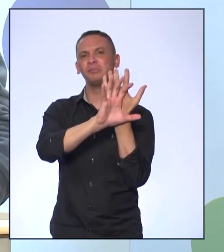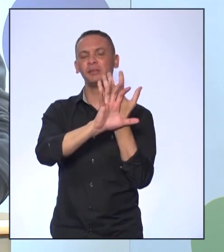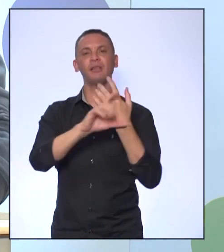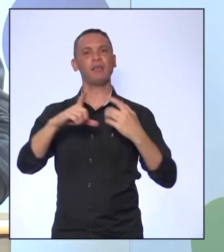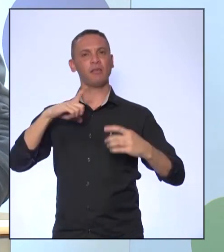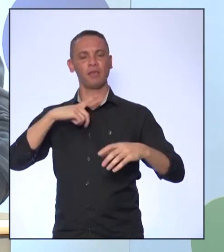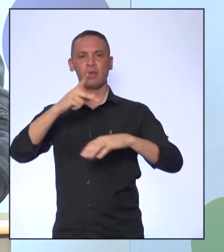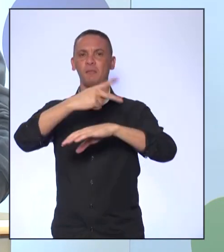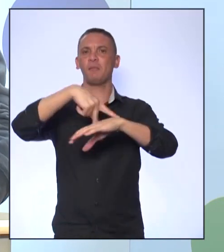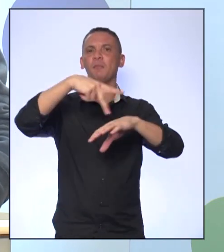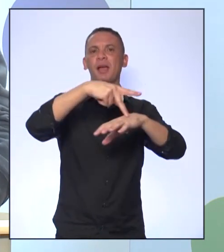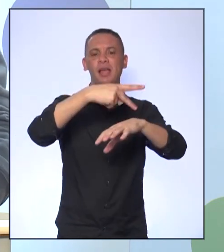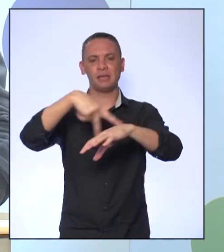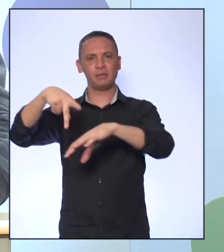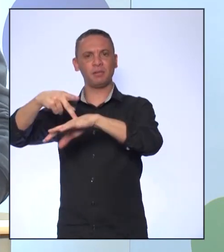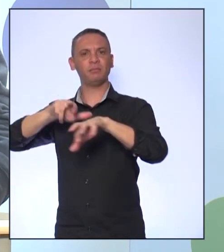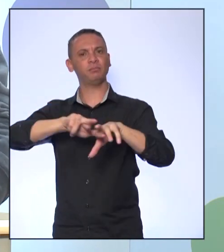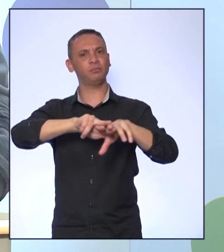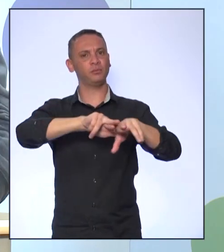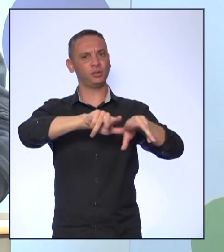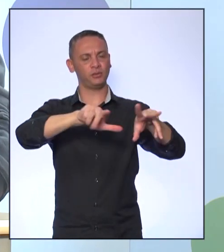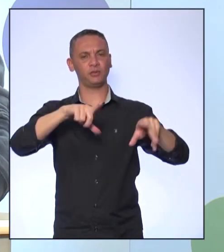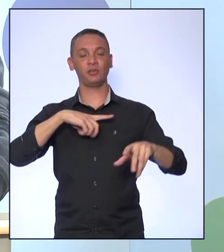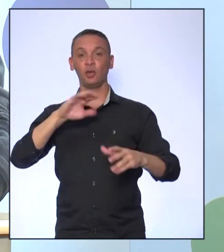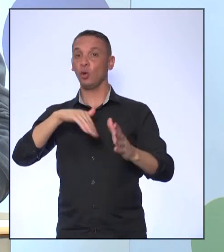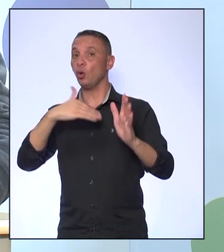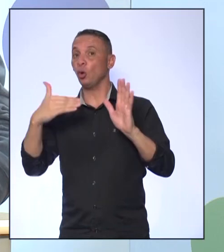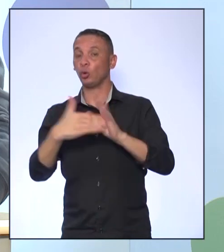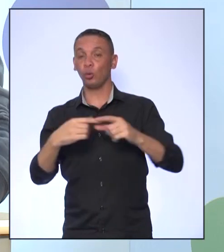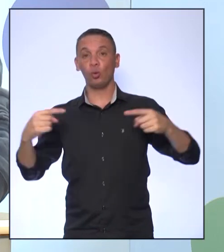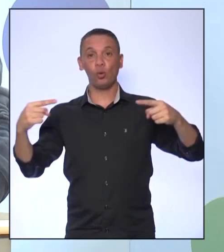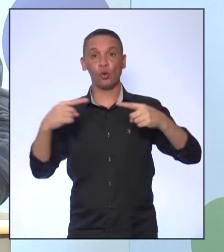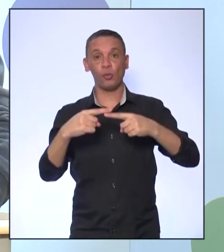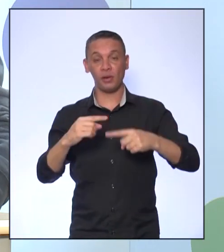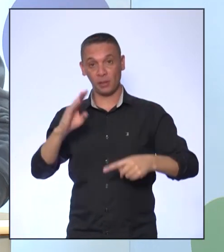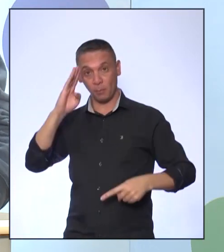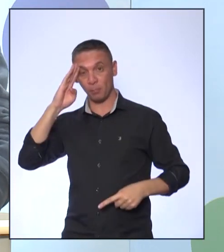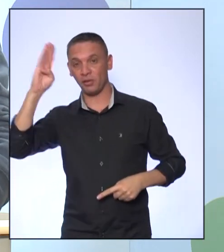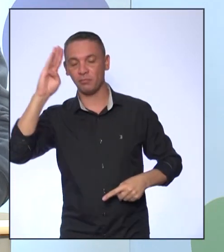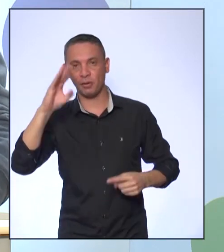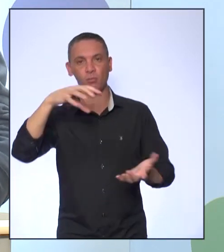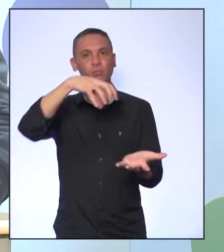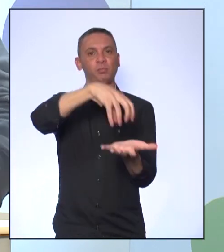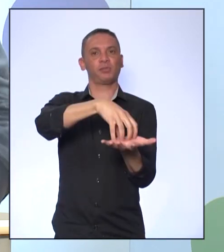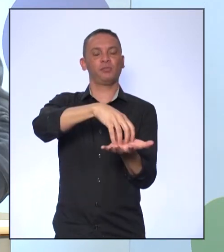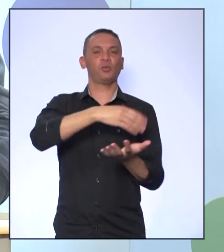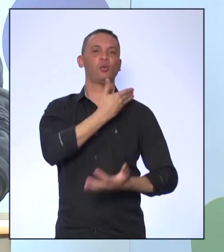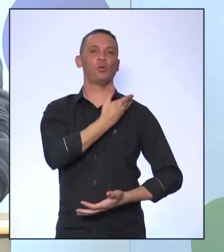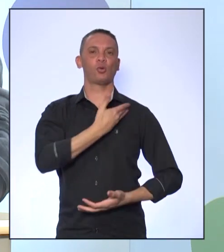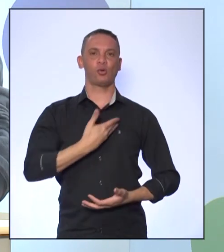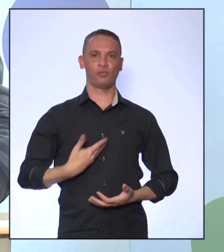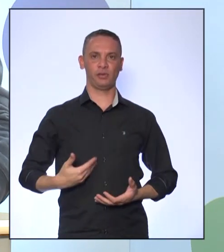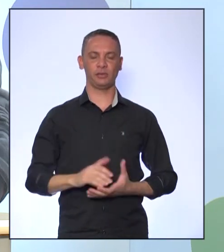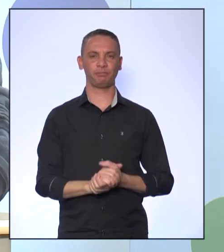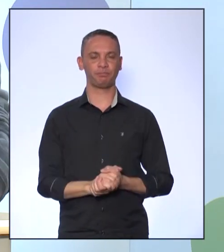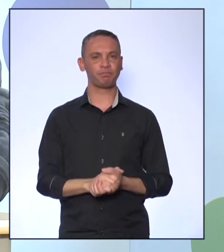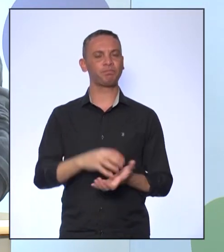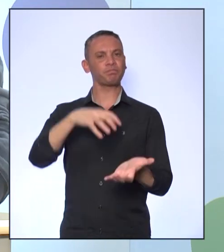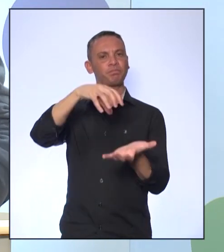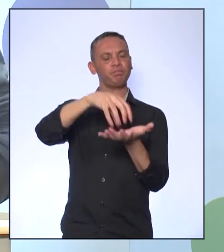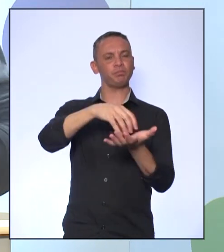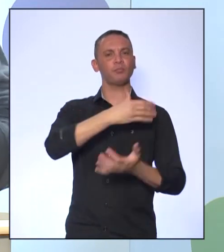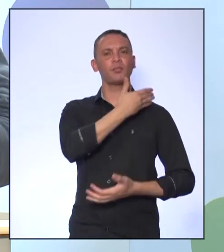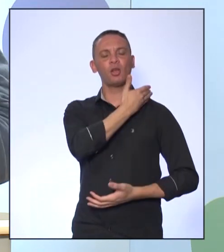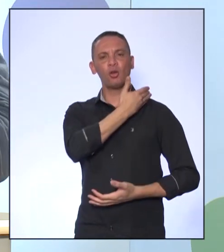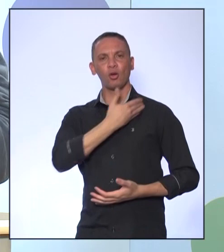países estatais, né, que tudo se centraliza no governo. Então, quanto mais a centralização